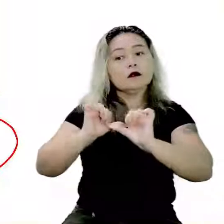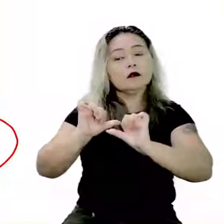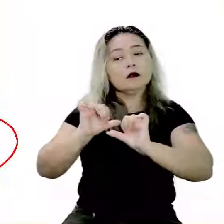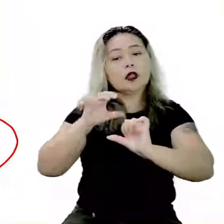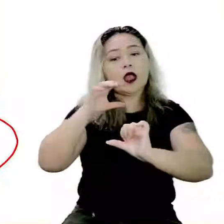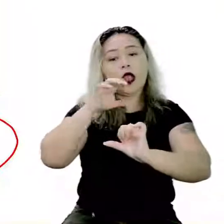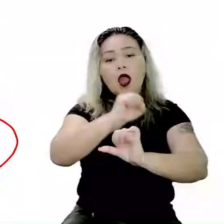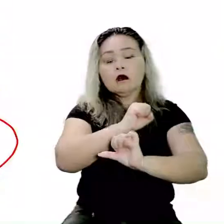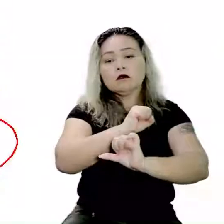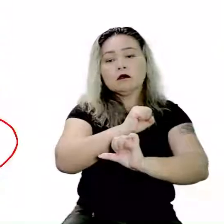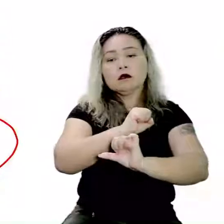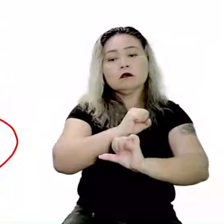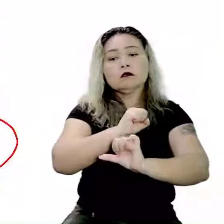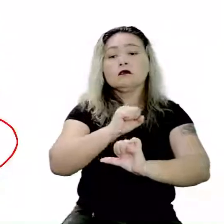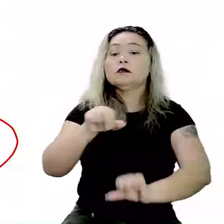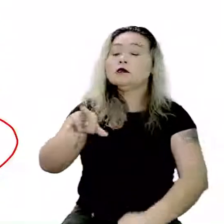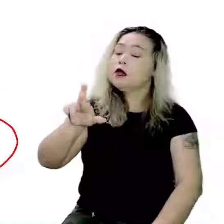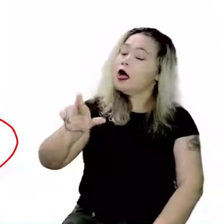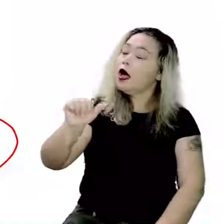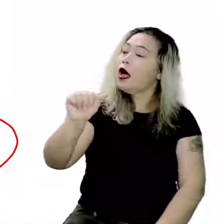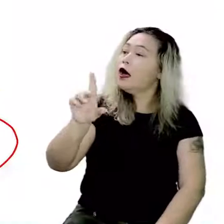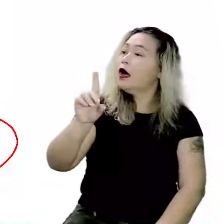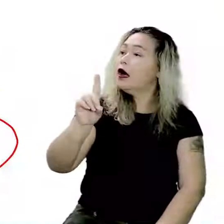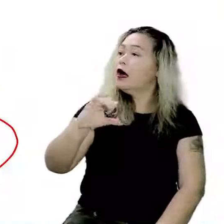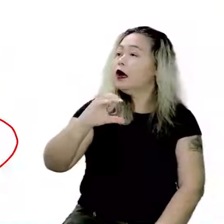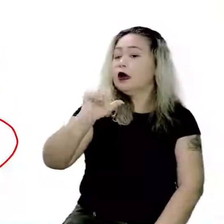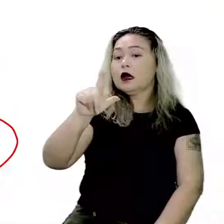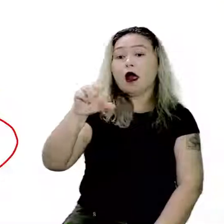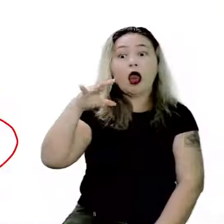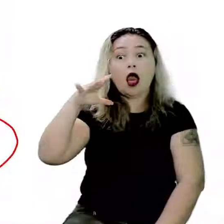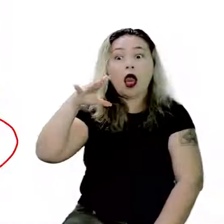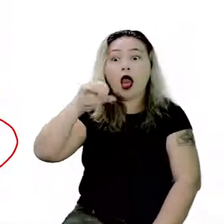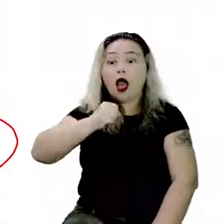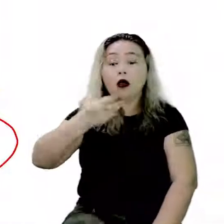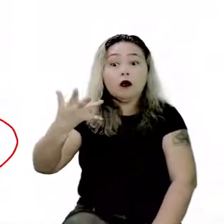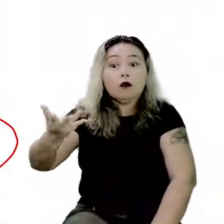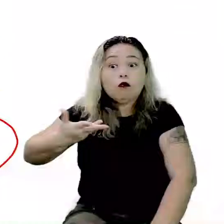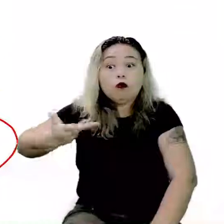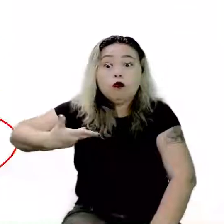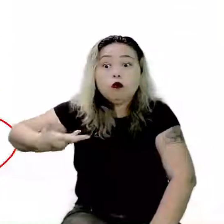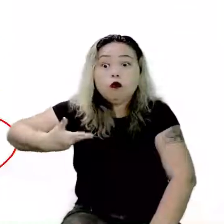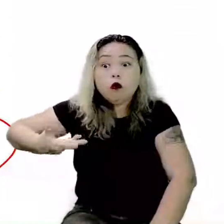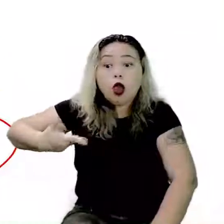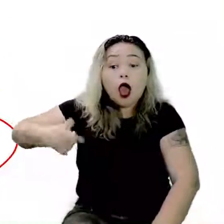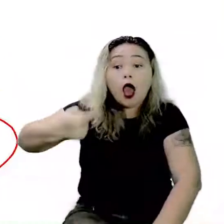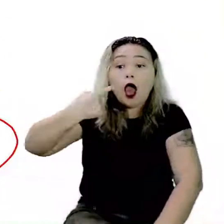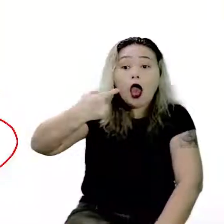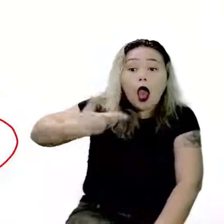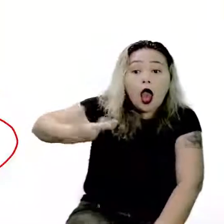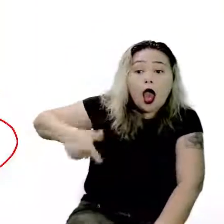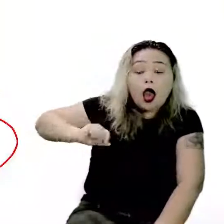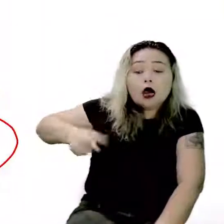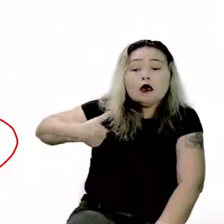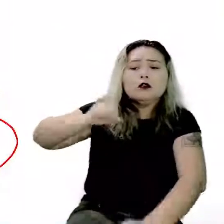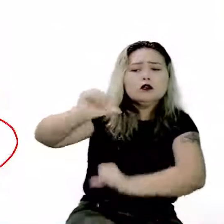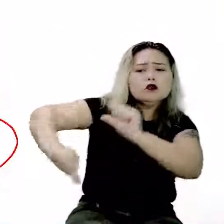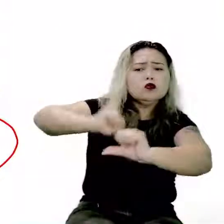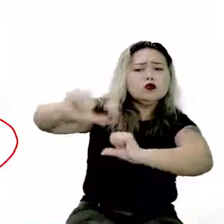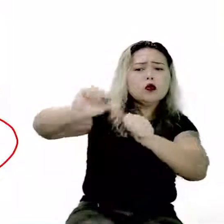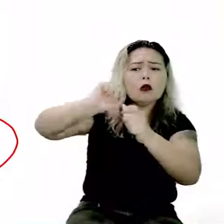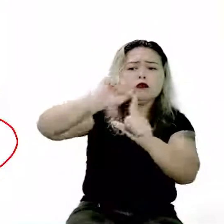olha só. Radicalmente quer dizer o quê? Que foi muito rápido. Então nós tivemos uma